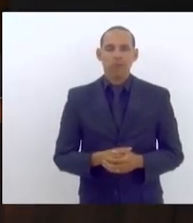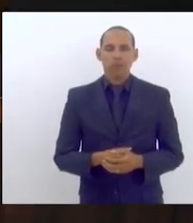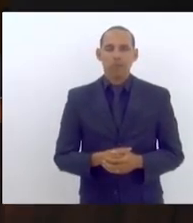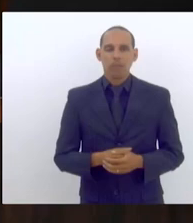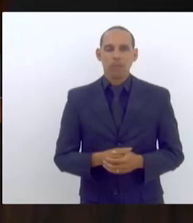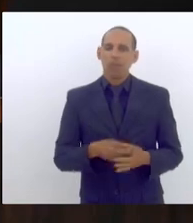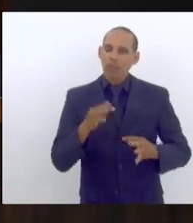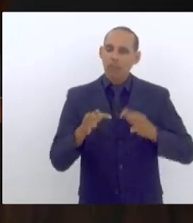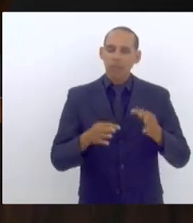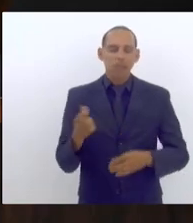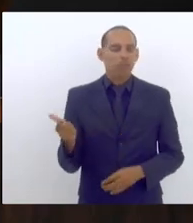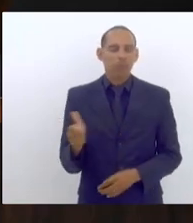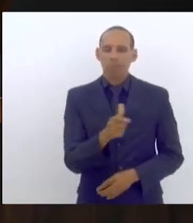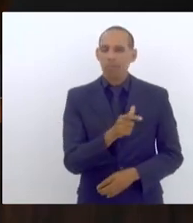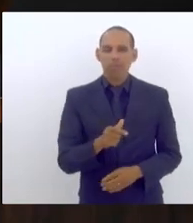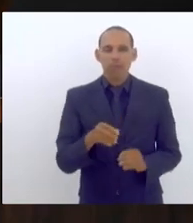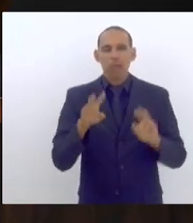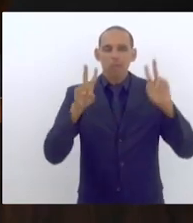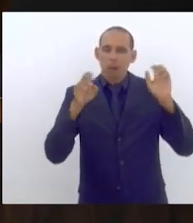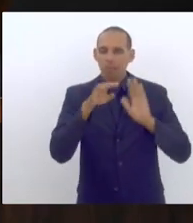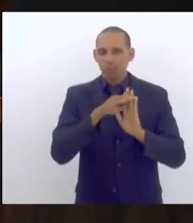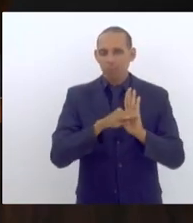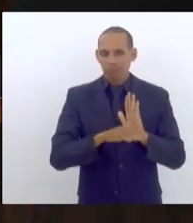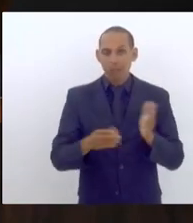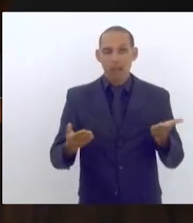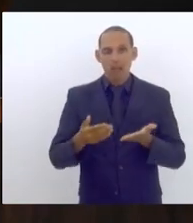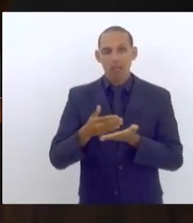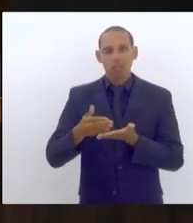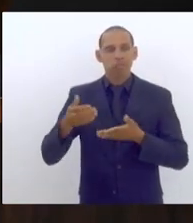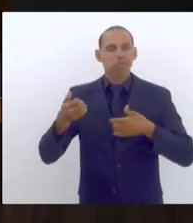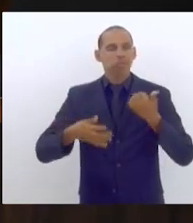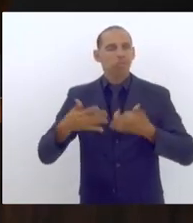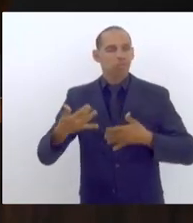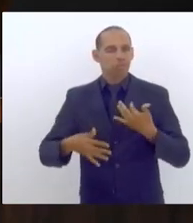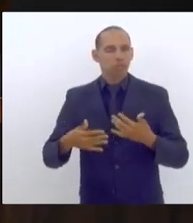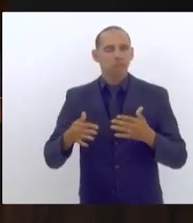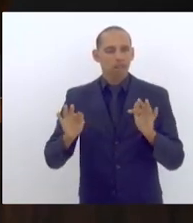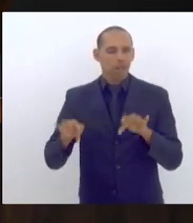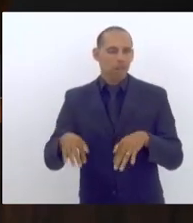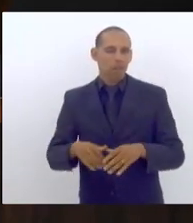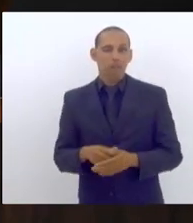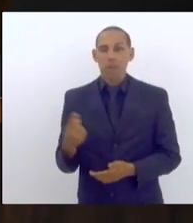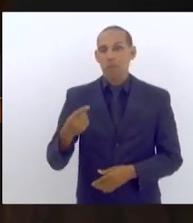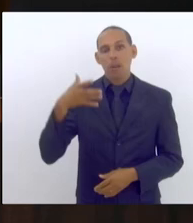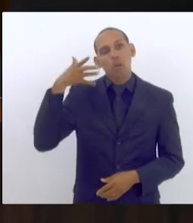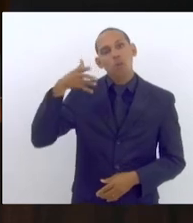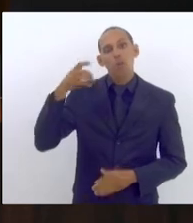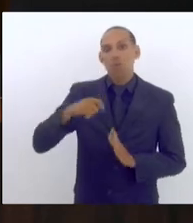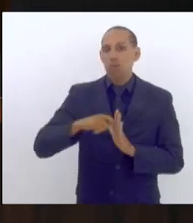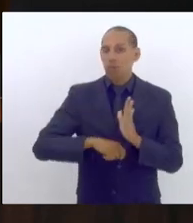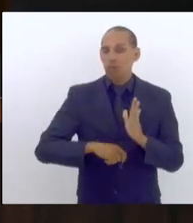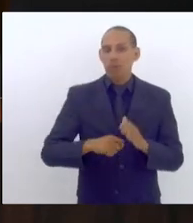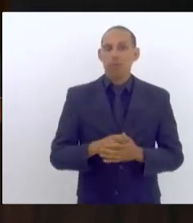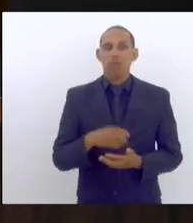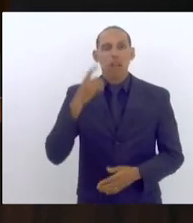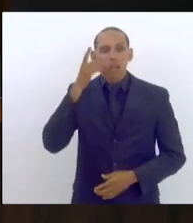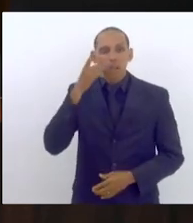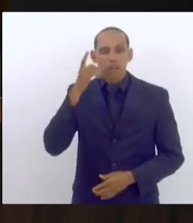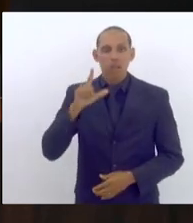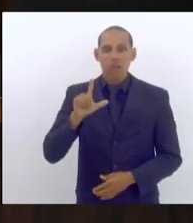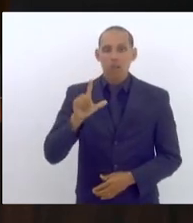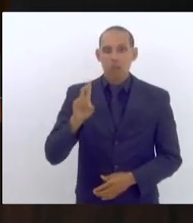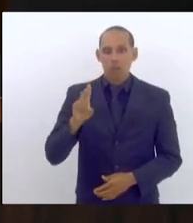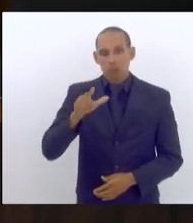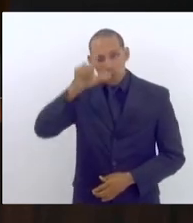Nada mais havendo a tratar na ordem do dia, passa seu expediente final, tendo como primeiro orador escrito o deputado